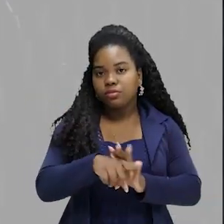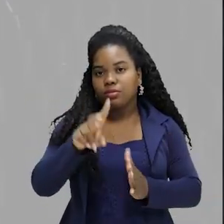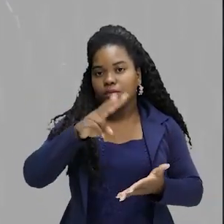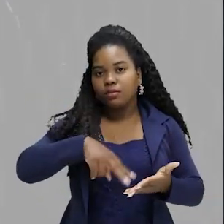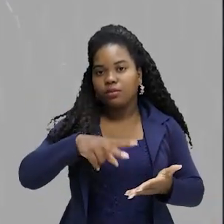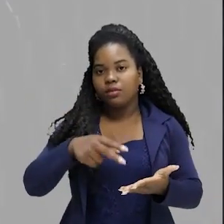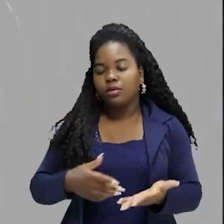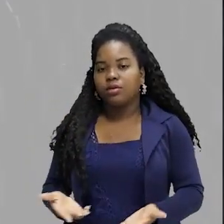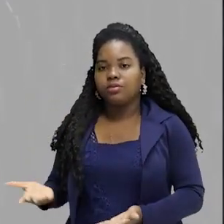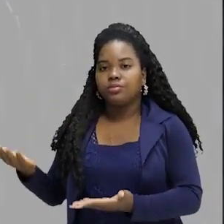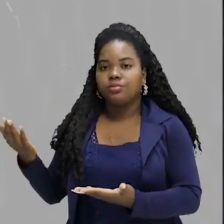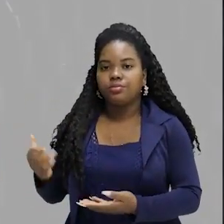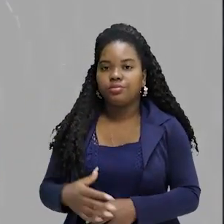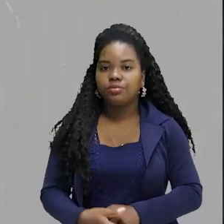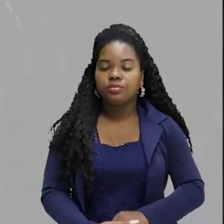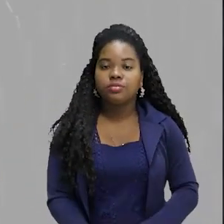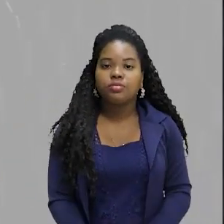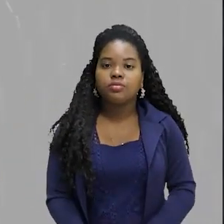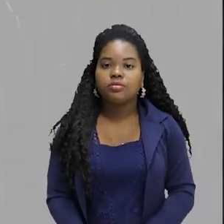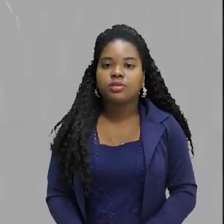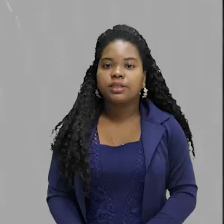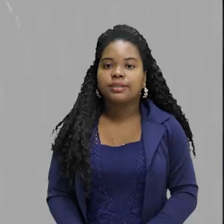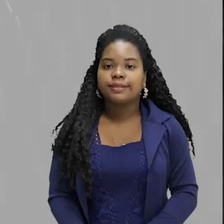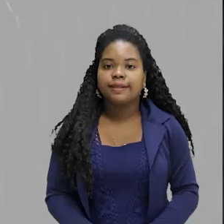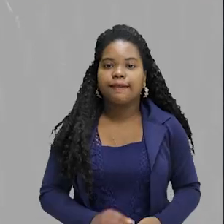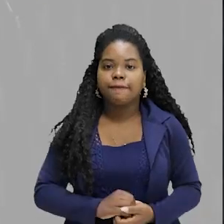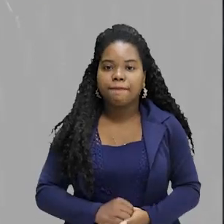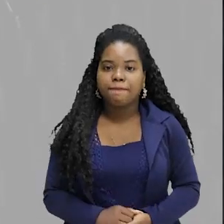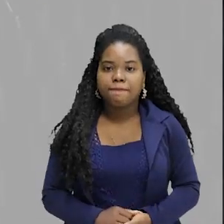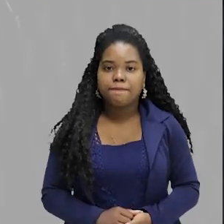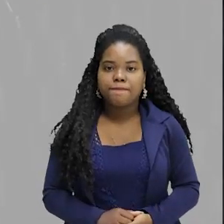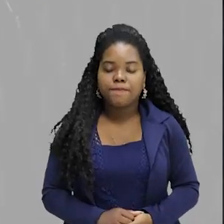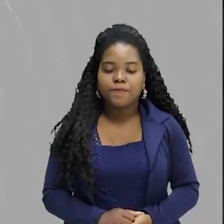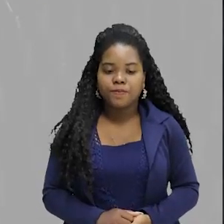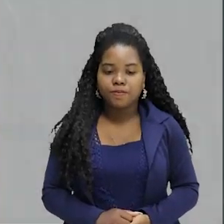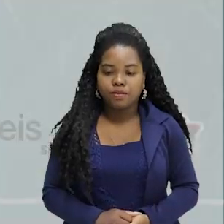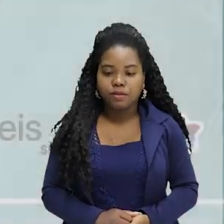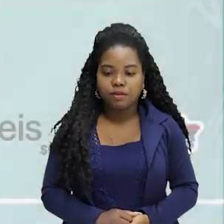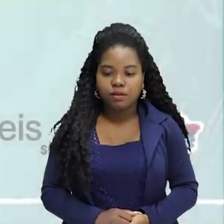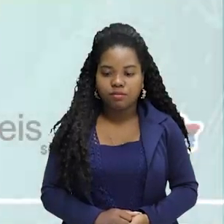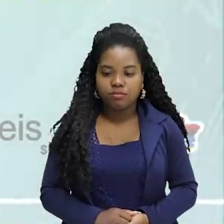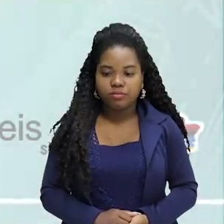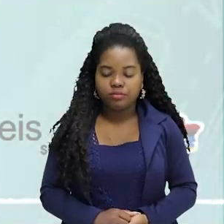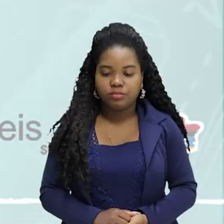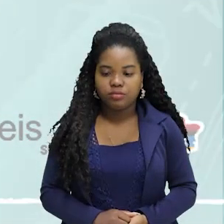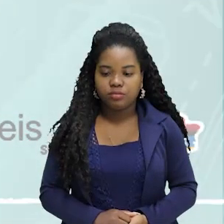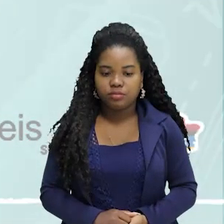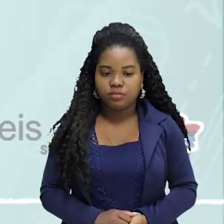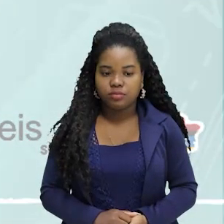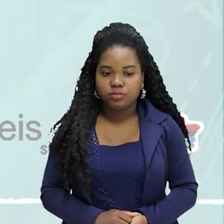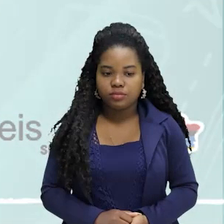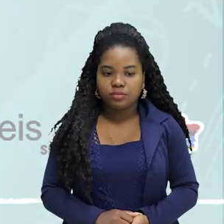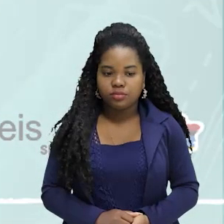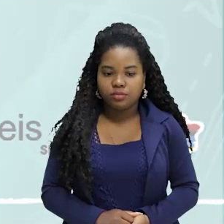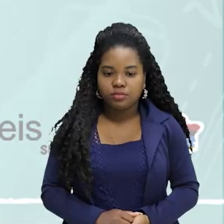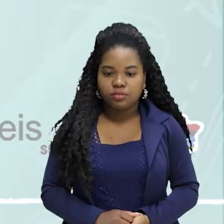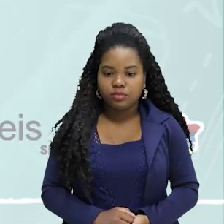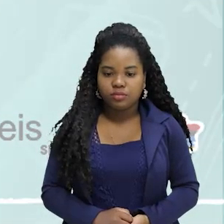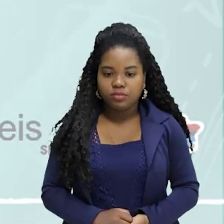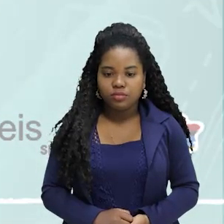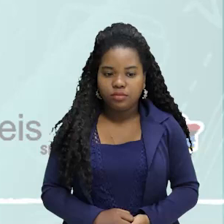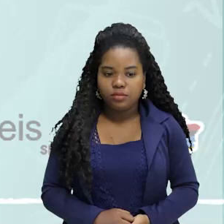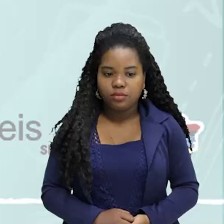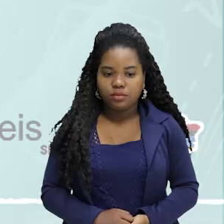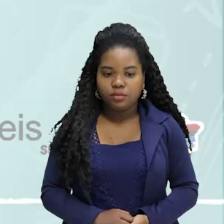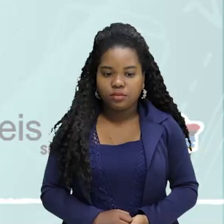Bom, analise o texto e a partir dele julgue os itens. Então, veículos com